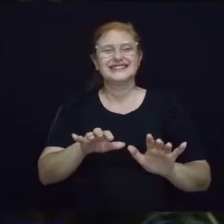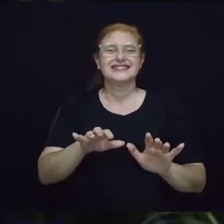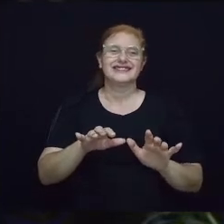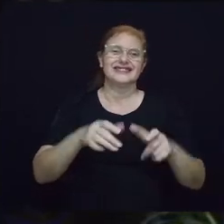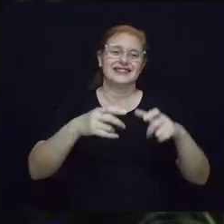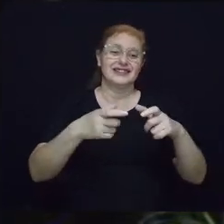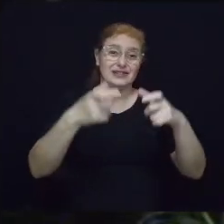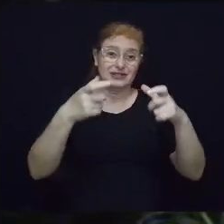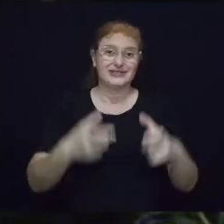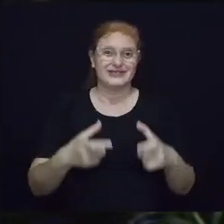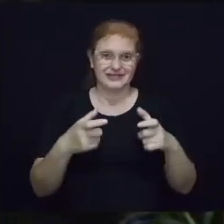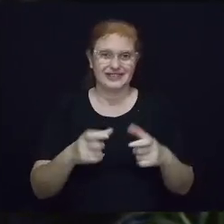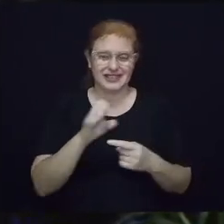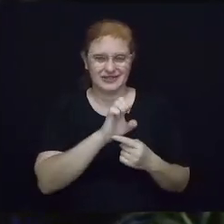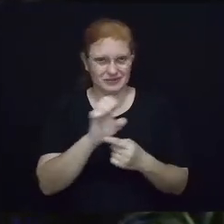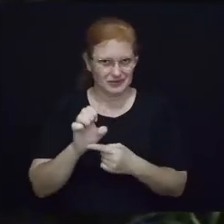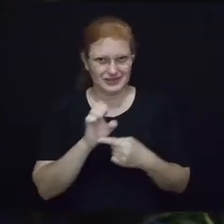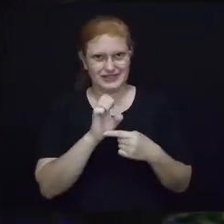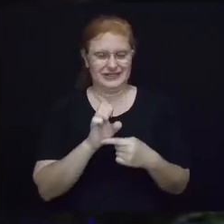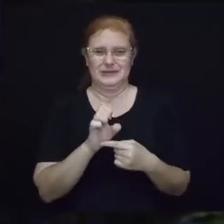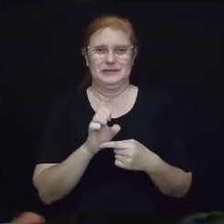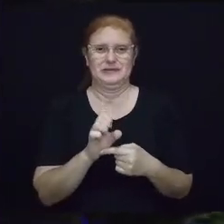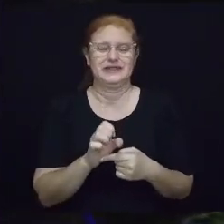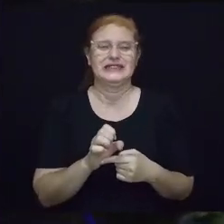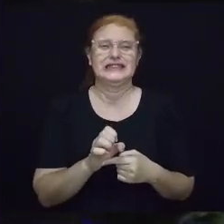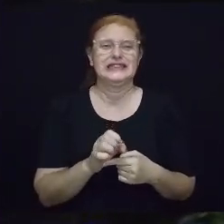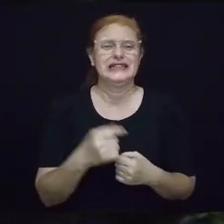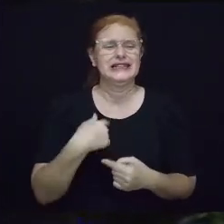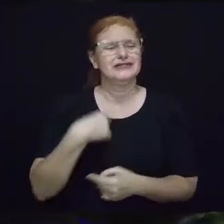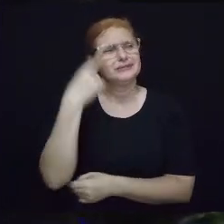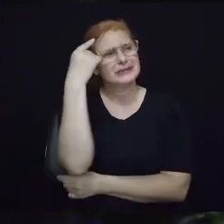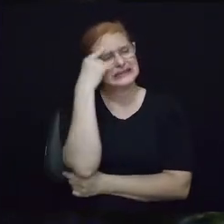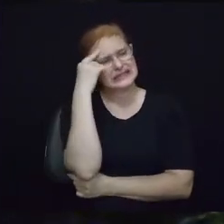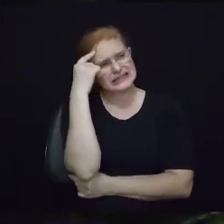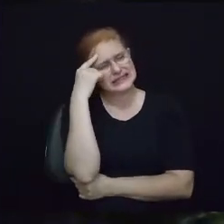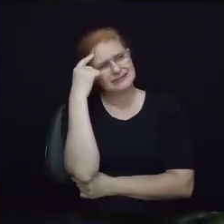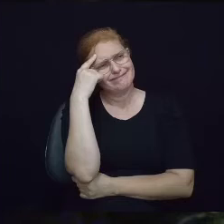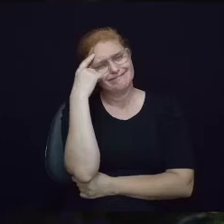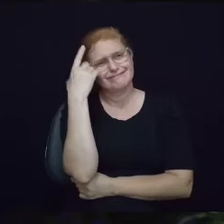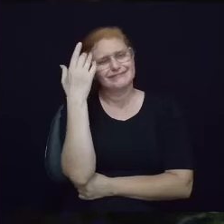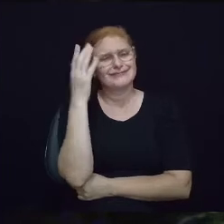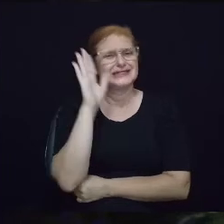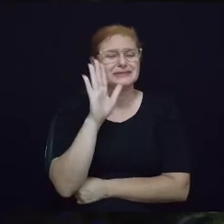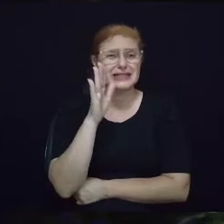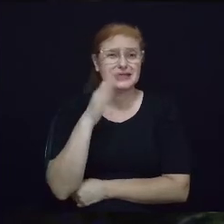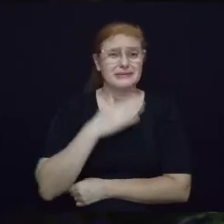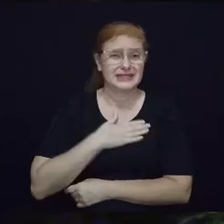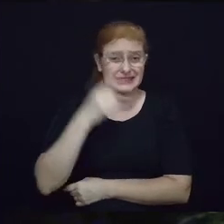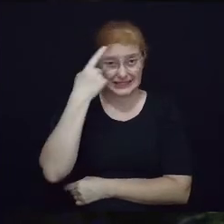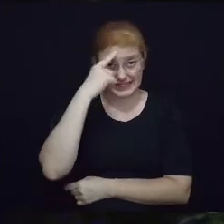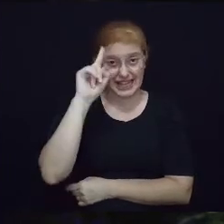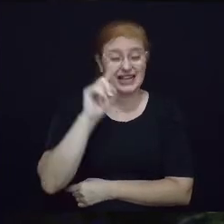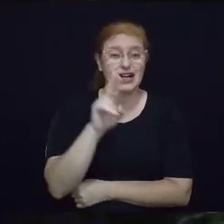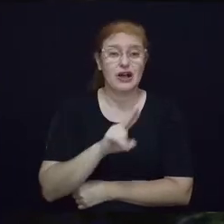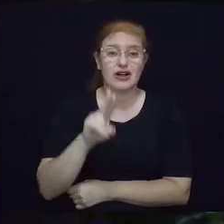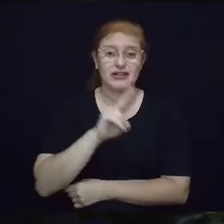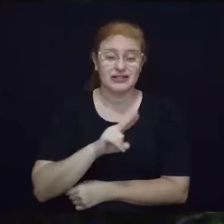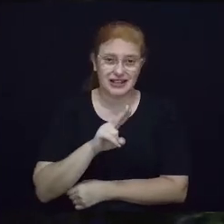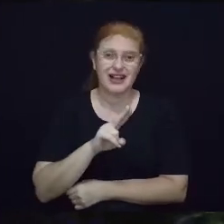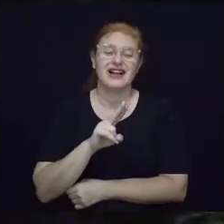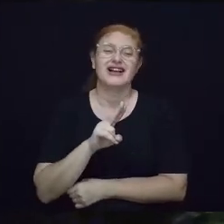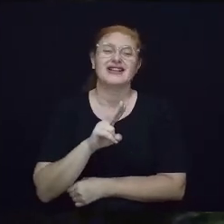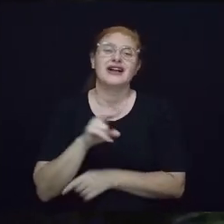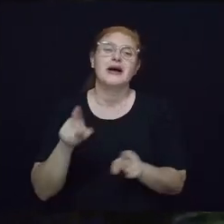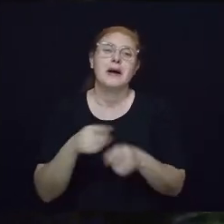paisagem sonora, e que ficou na minha cabeça, mas inicialmente a minha ideia era usar a música eletrônica